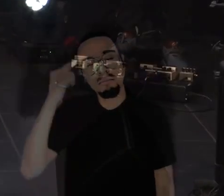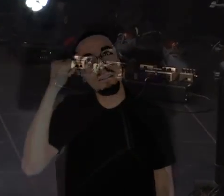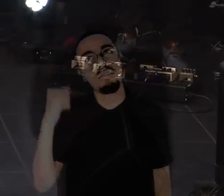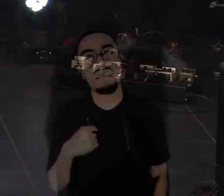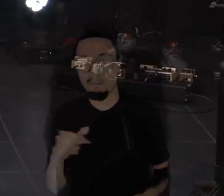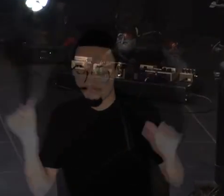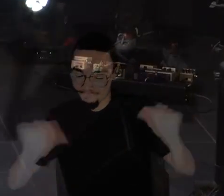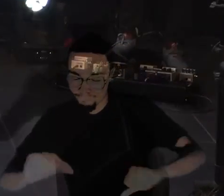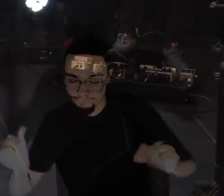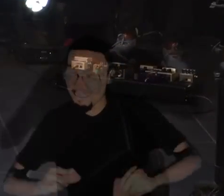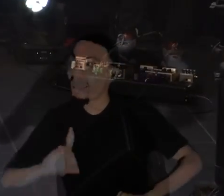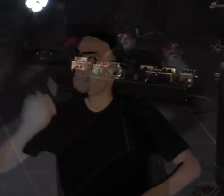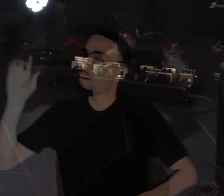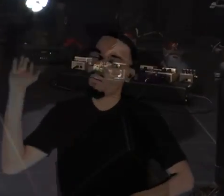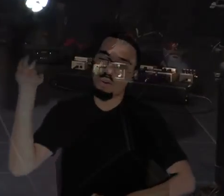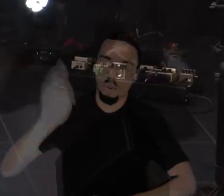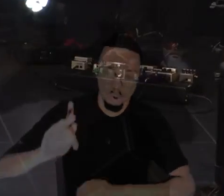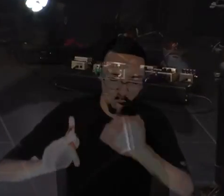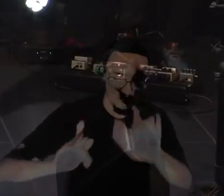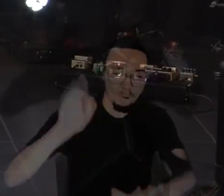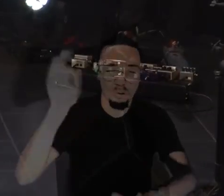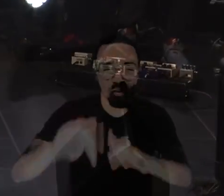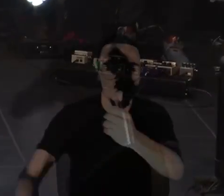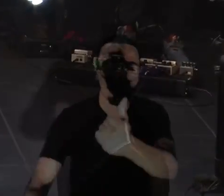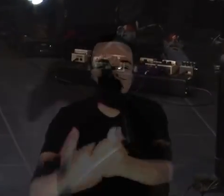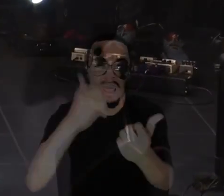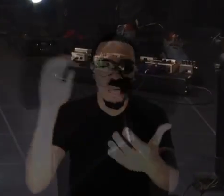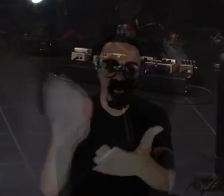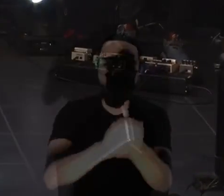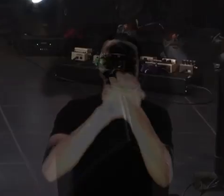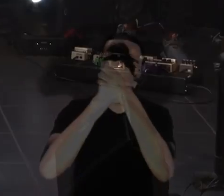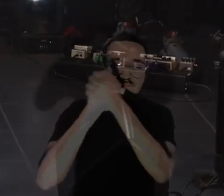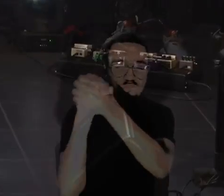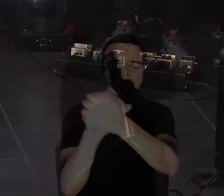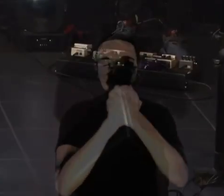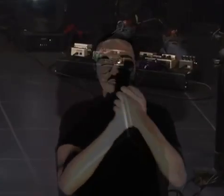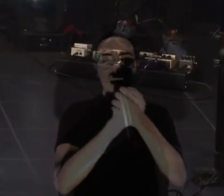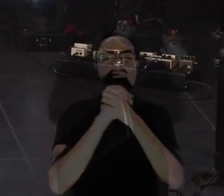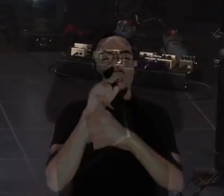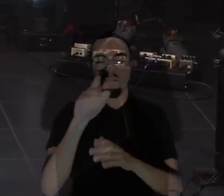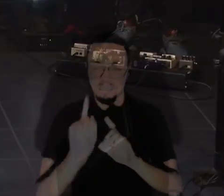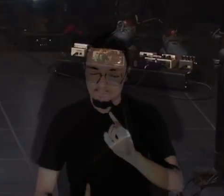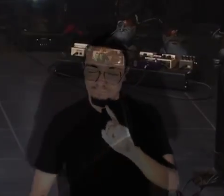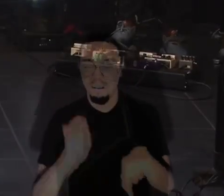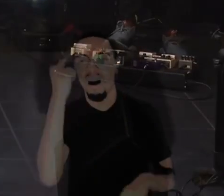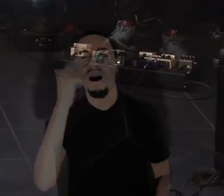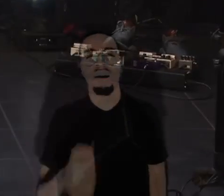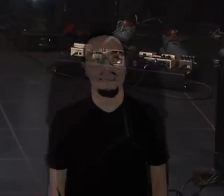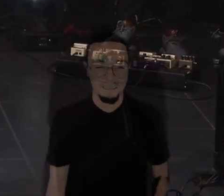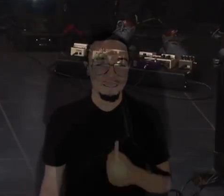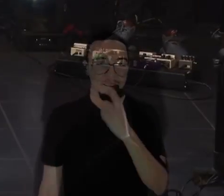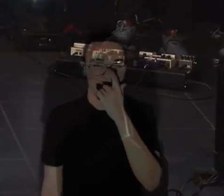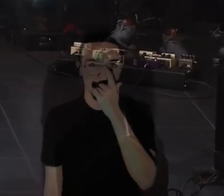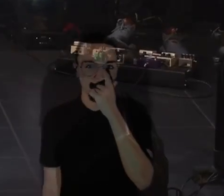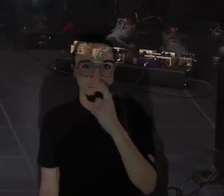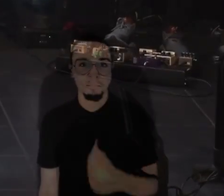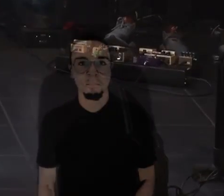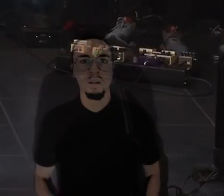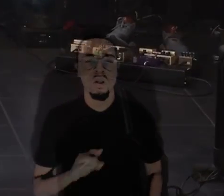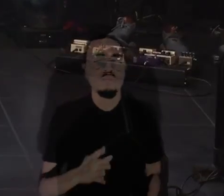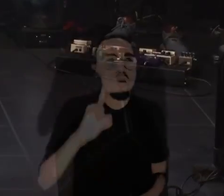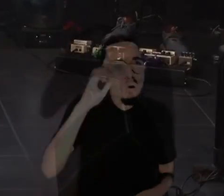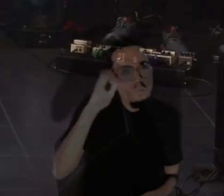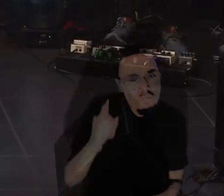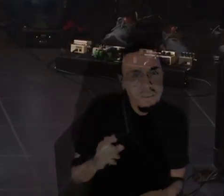minha mão estava lá, meu poder estava lá. Esse chamado tem que ser maior que a sua circunstância. Não é porque esse dia ruim está aí que vai